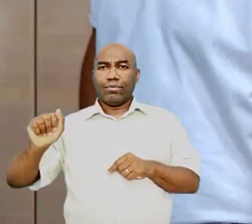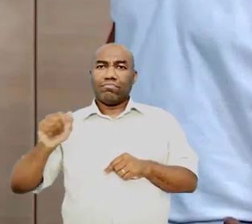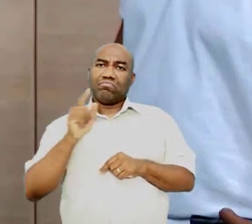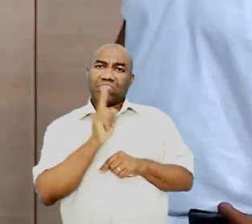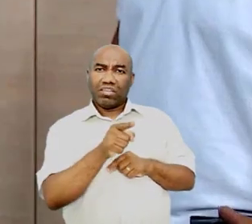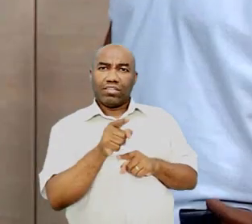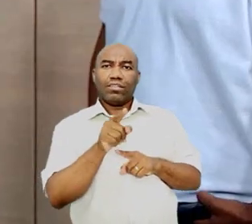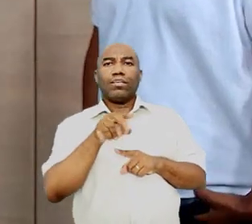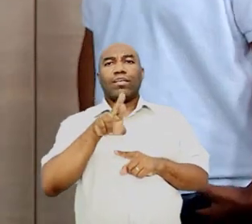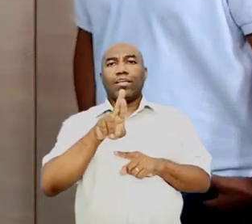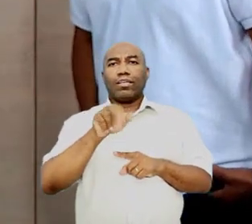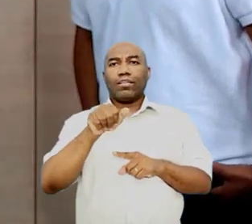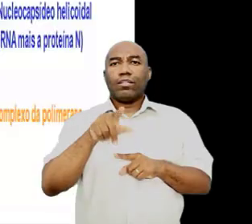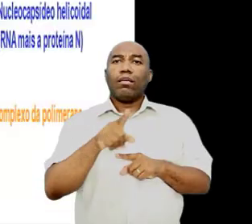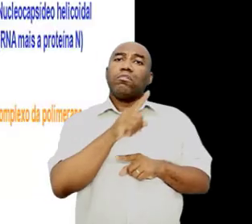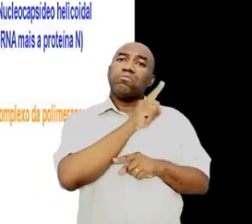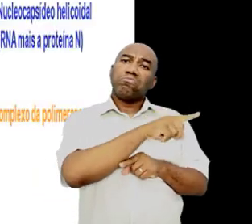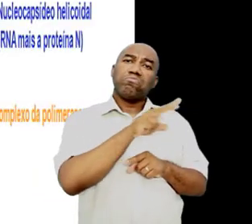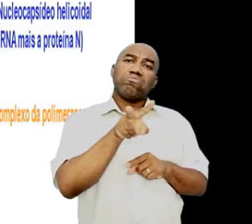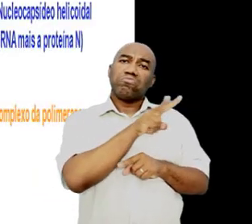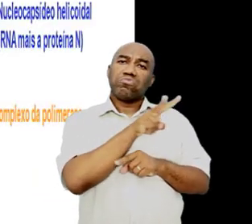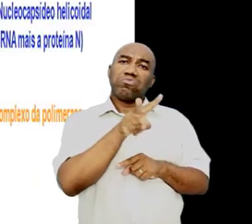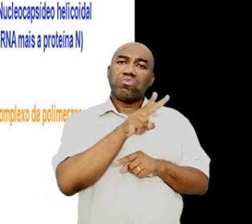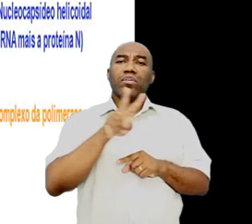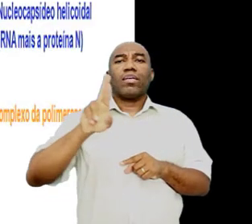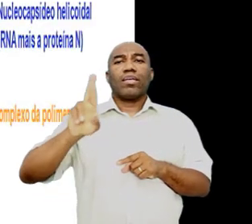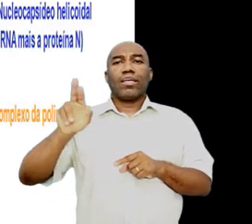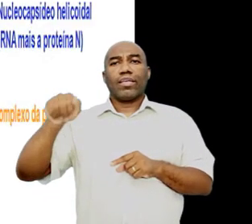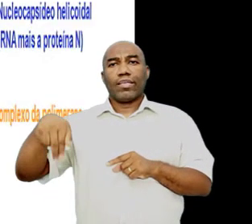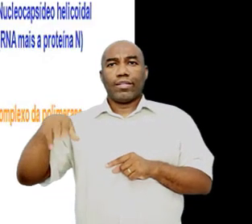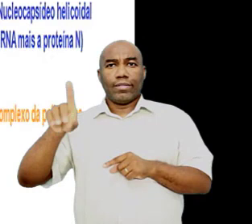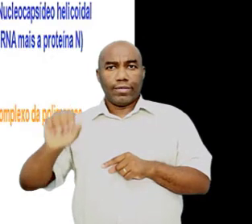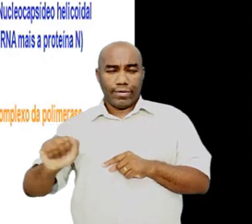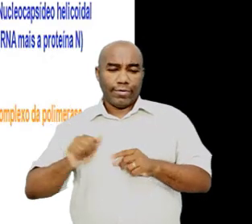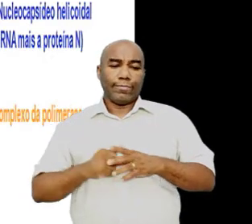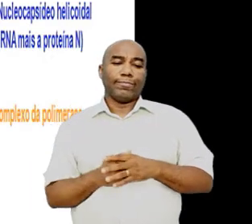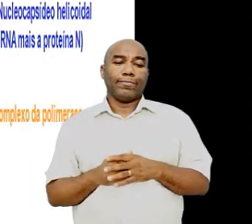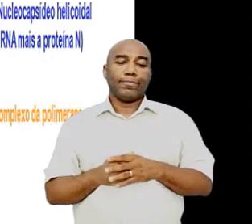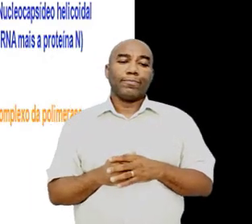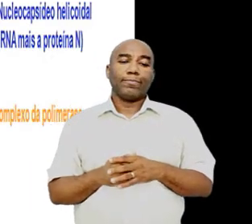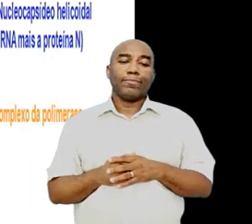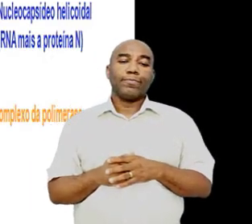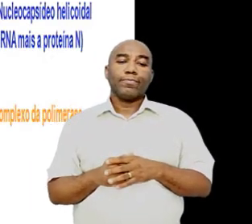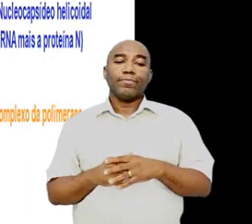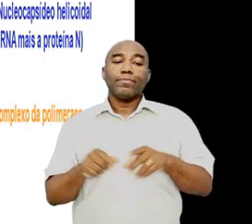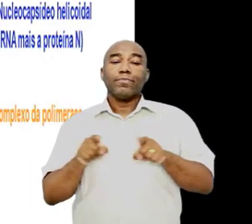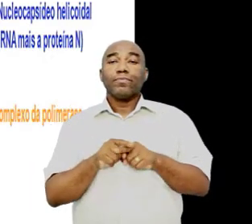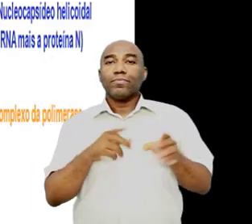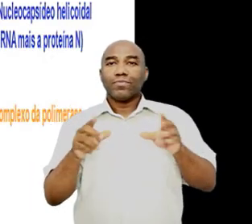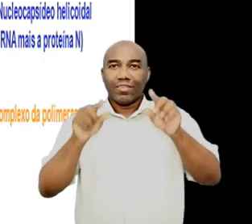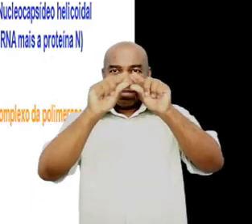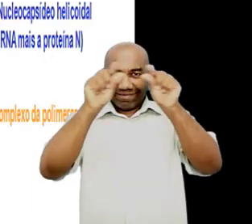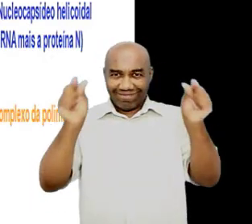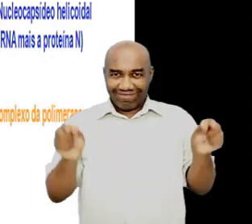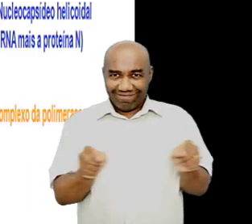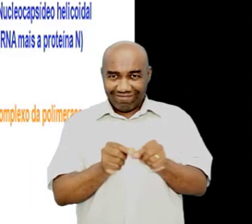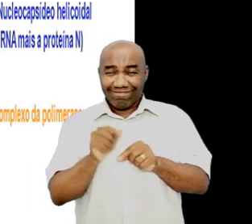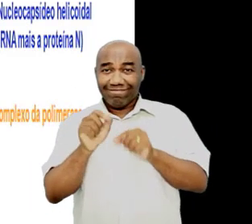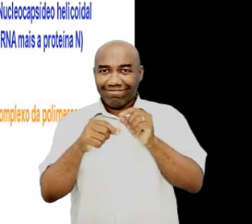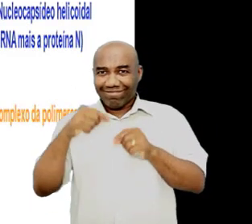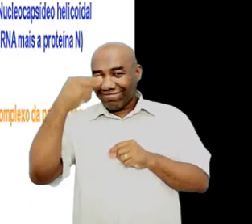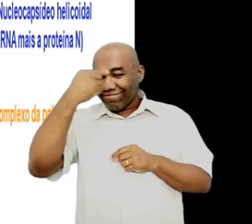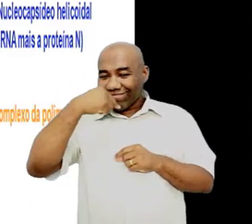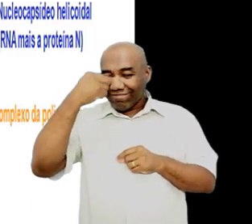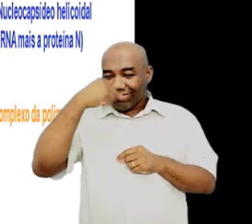Então, repare, o vírus da raiva, a simplicidade. Repare, o vírus da gripe é chamado, sabe de